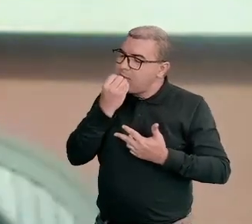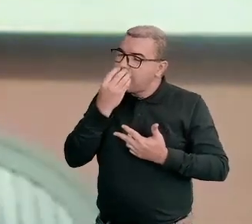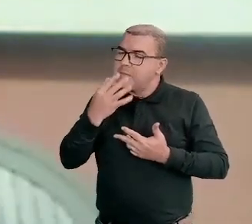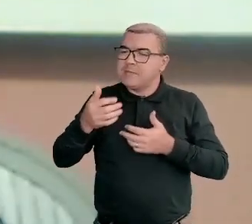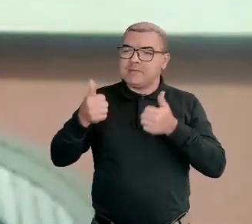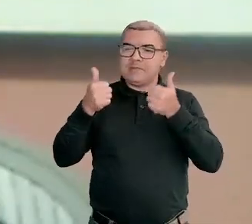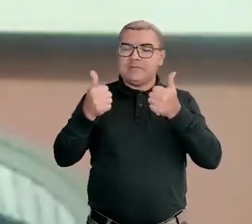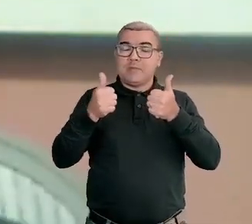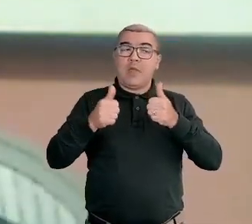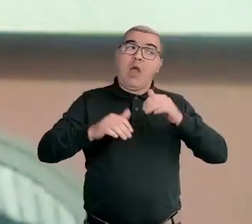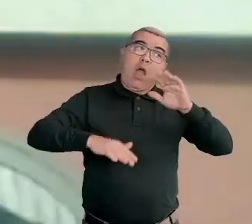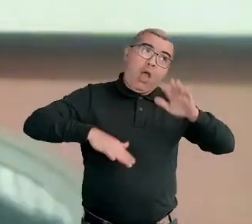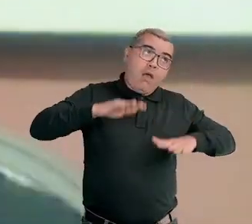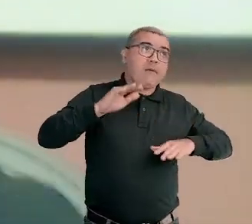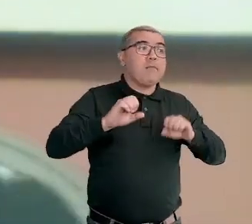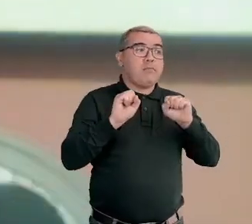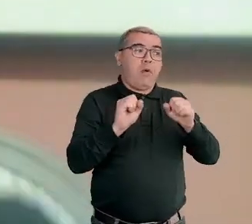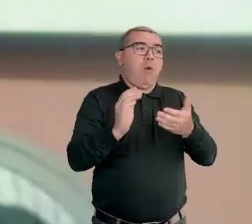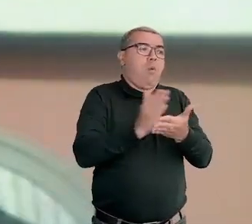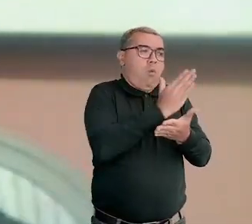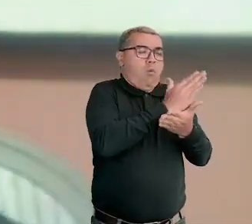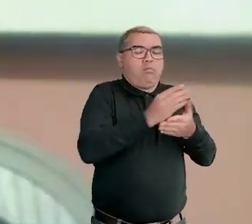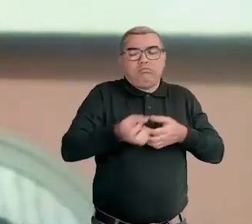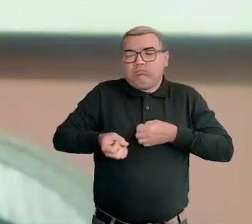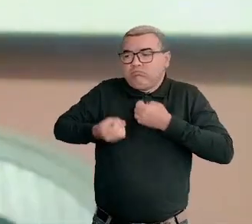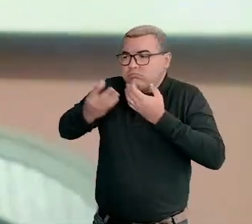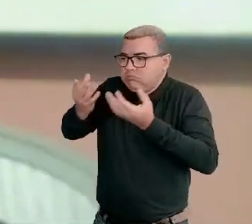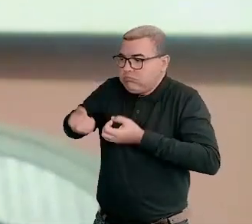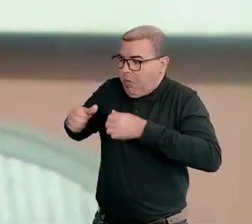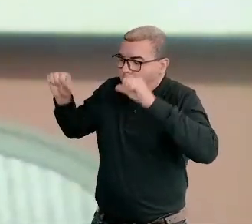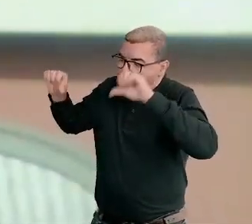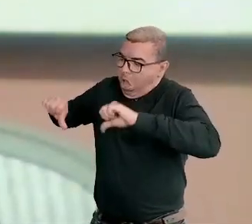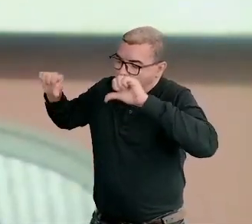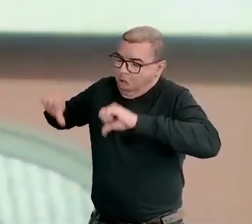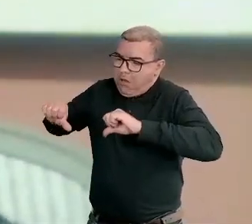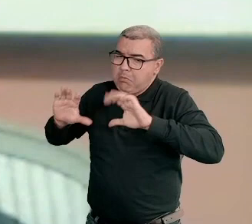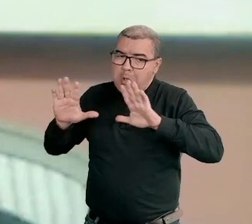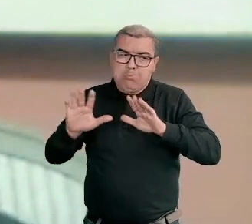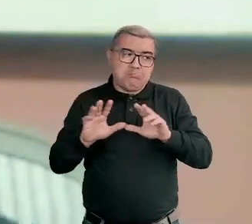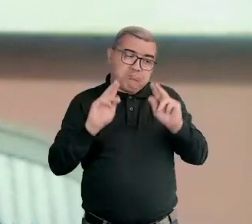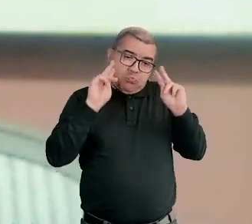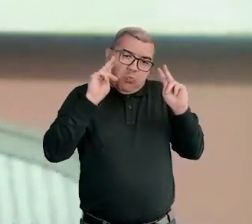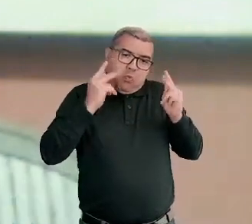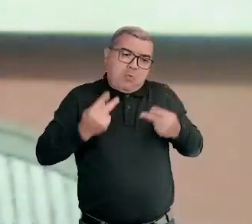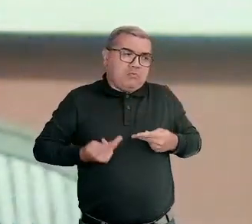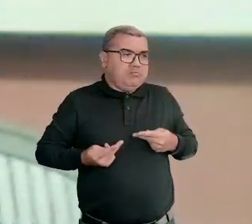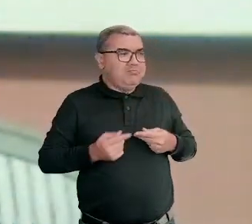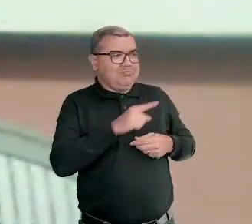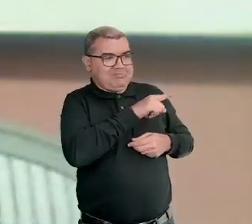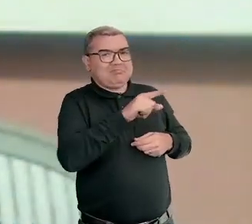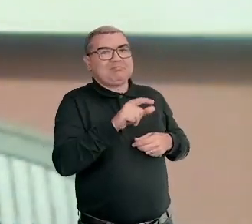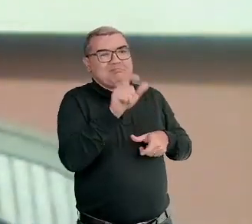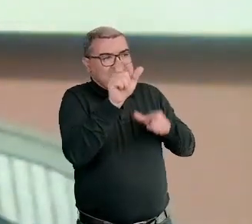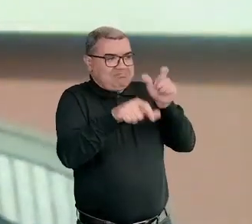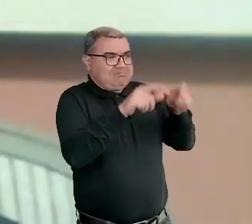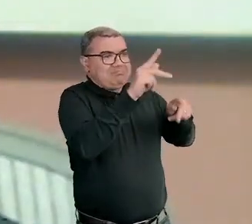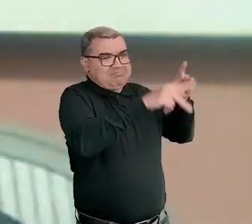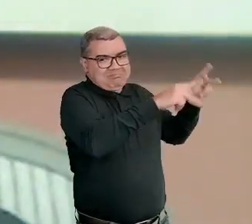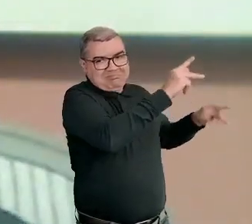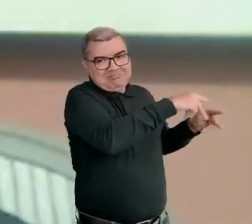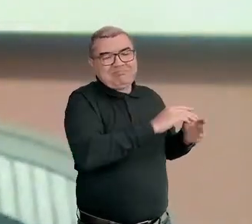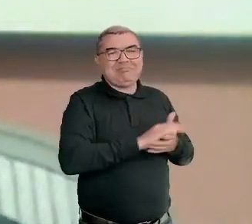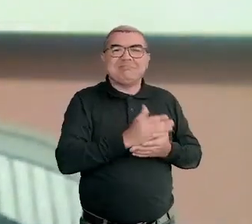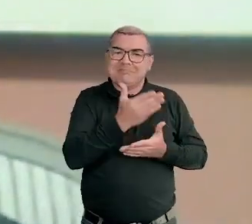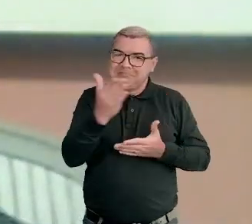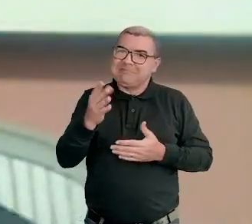até pode aflorar o que elas têm de pior, né? Mas, enfim, mas é humano. Estou aqui falando com um grande conhecedor da